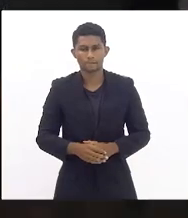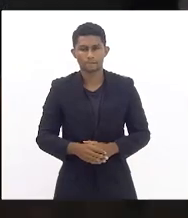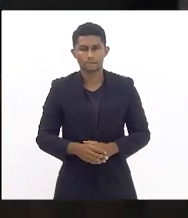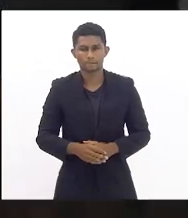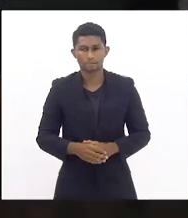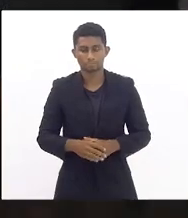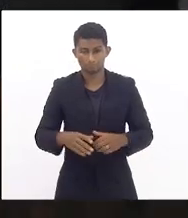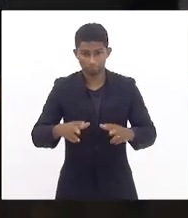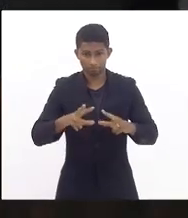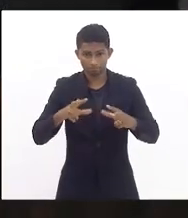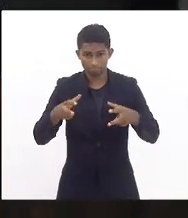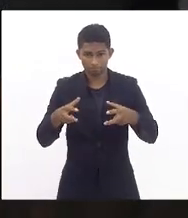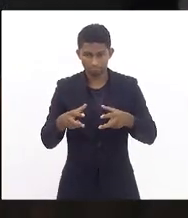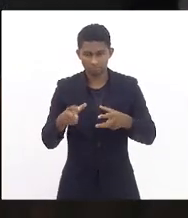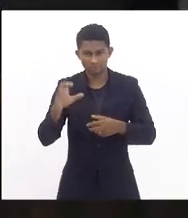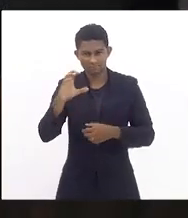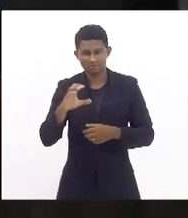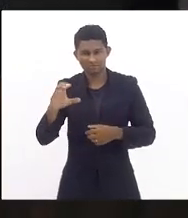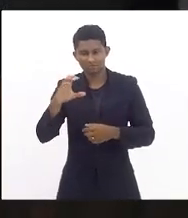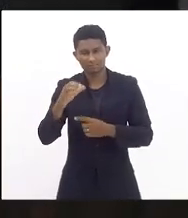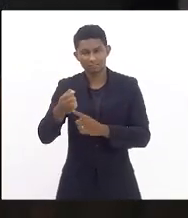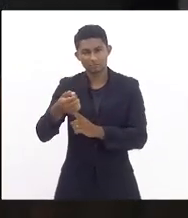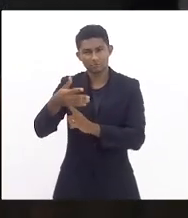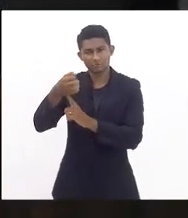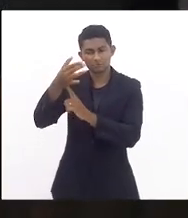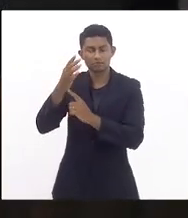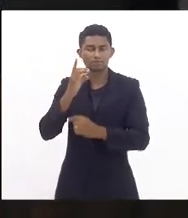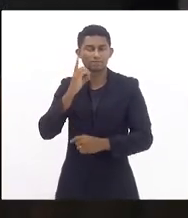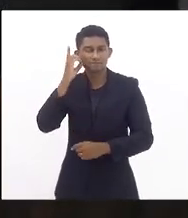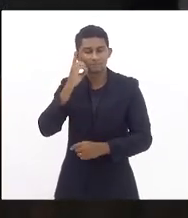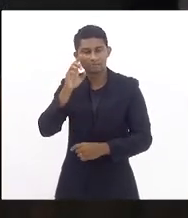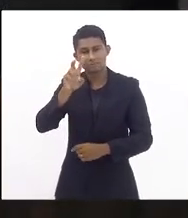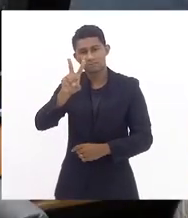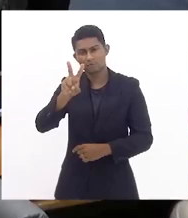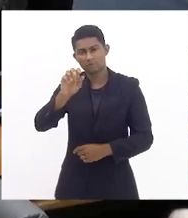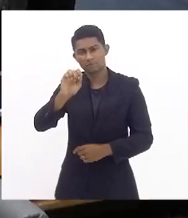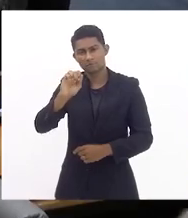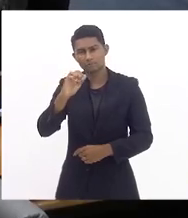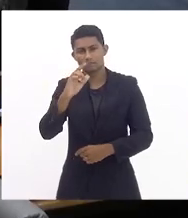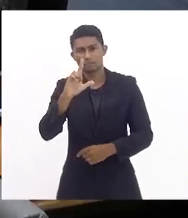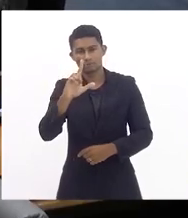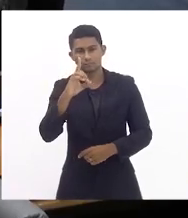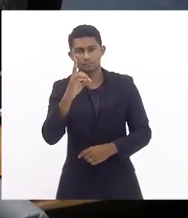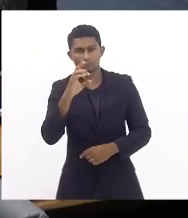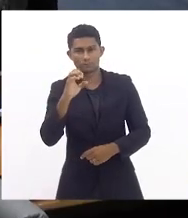Pela Comissão de Ciência e Tecnologia, deputado Valdec Carneiro.